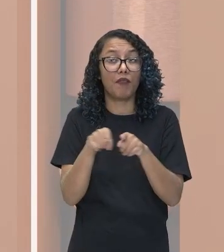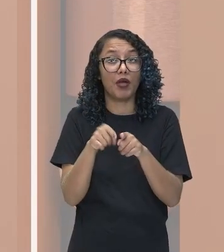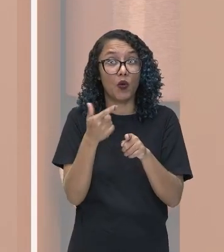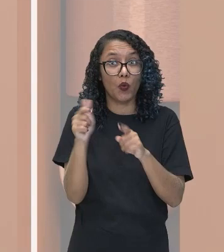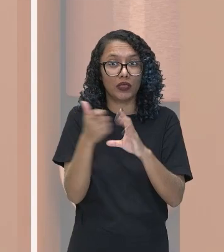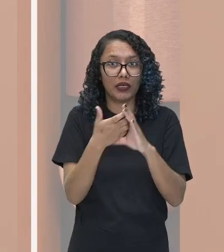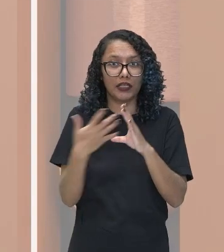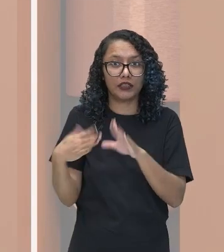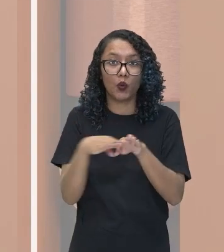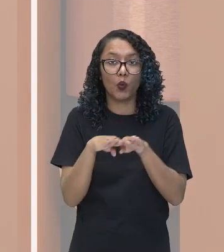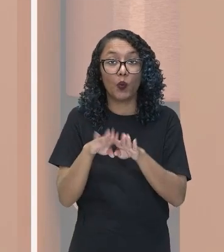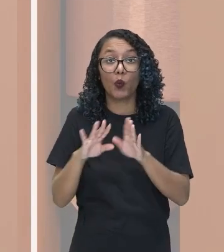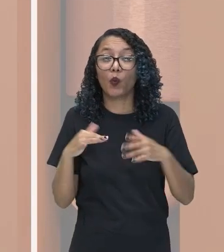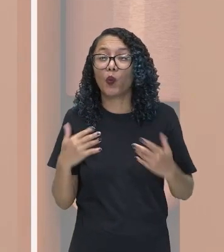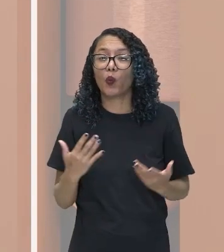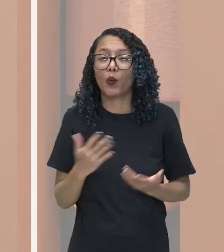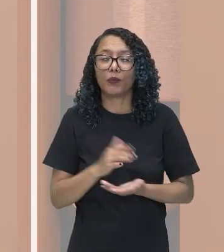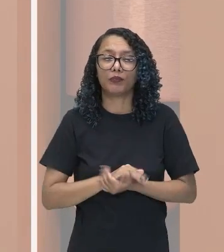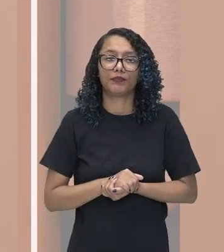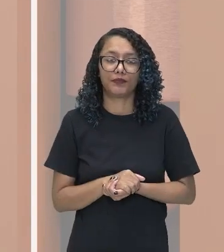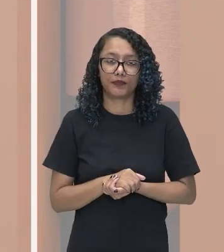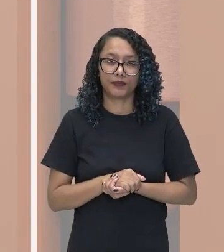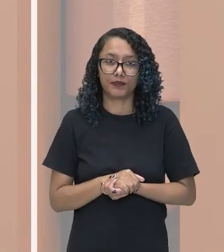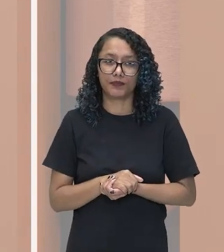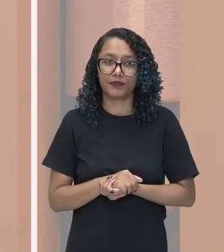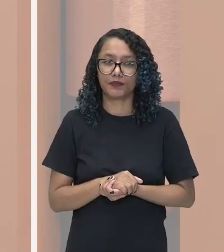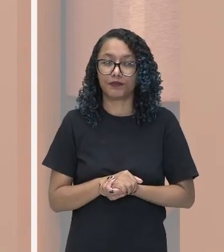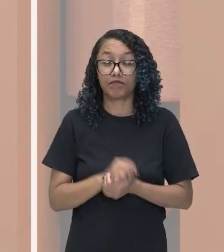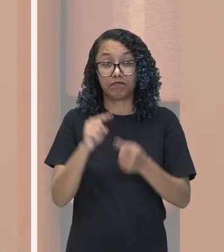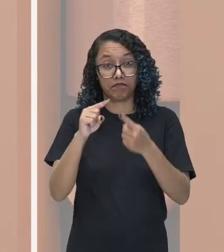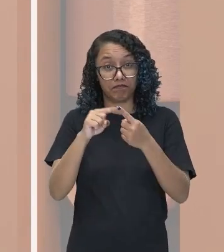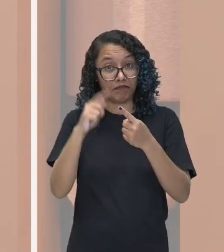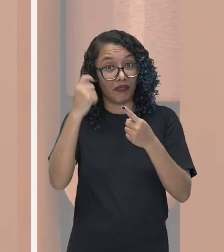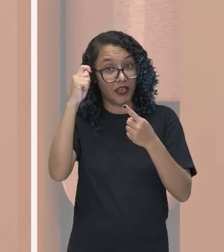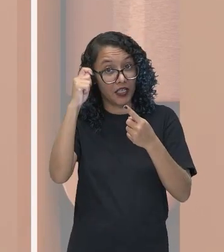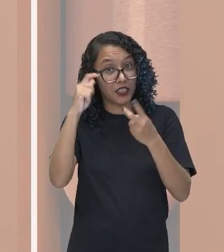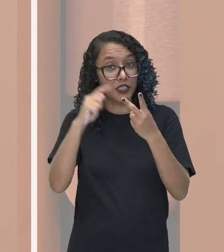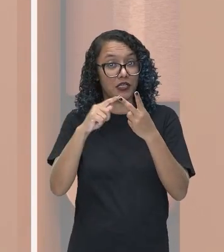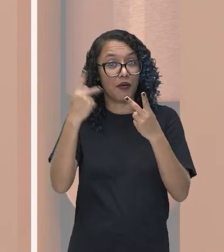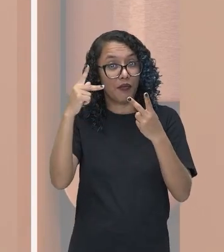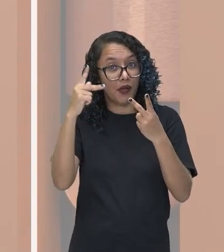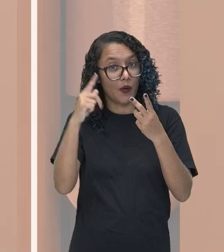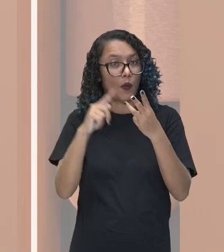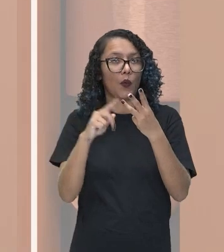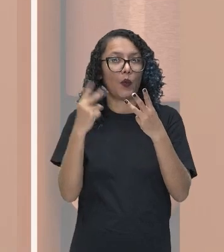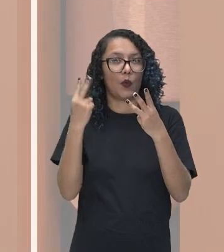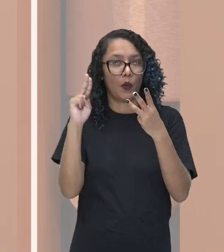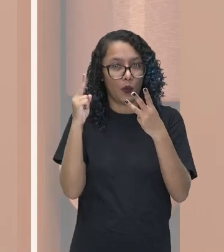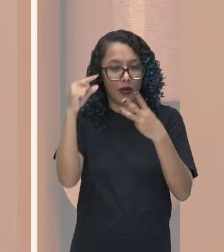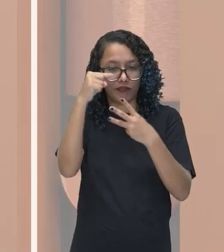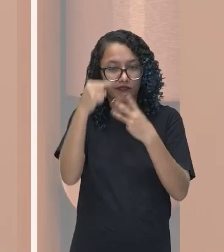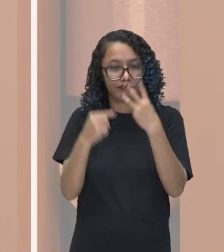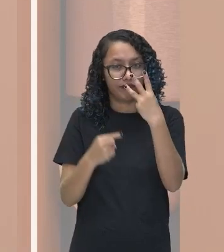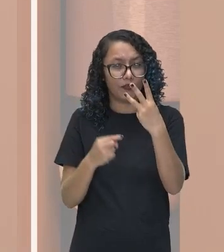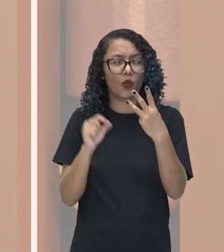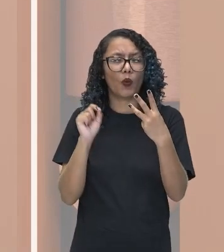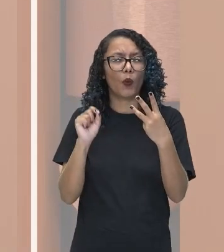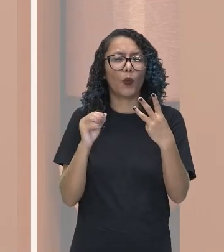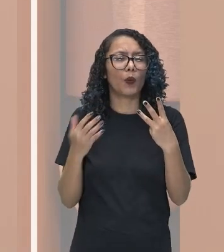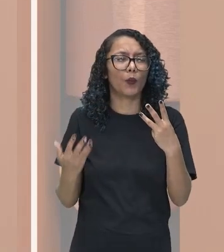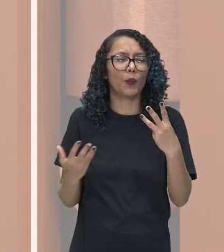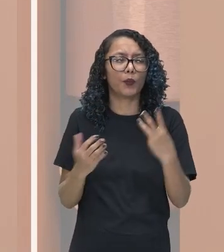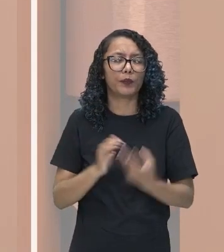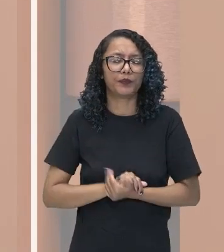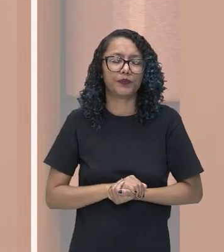comum, que é esses países, Argentina, Paraguai e Uruguai, eles são países que eles